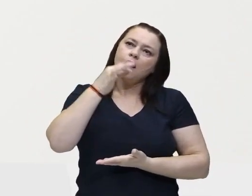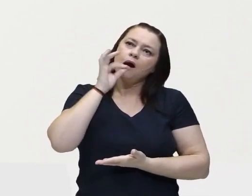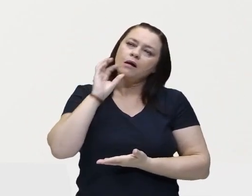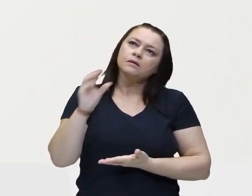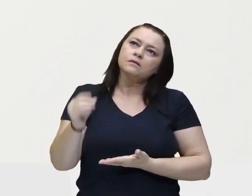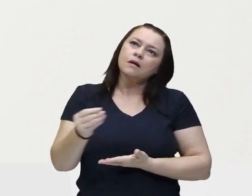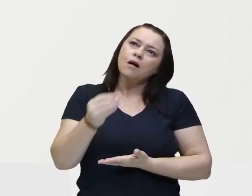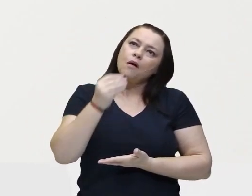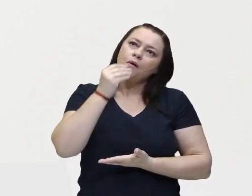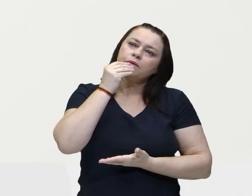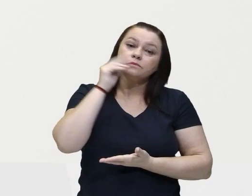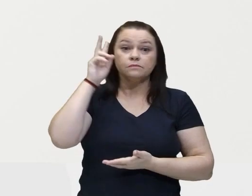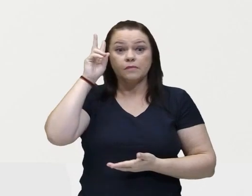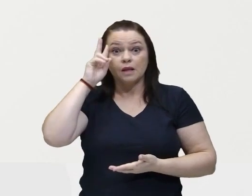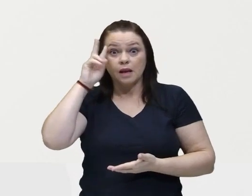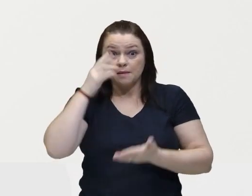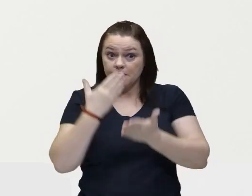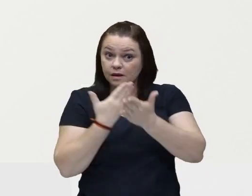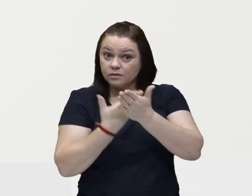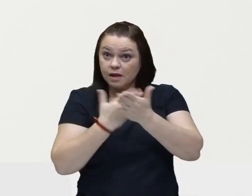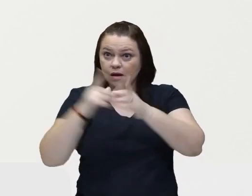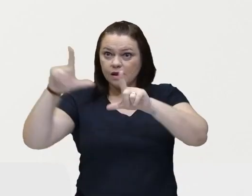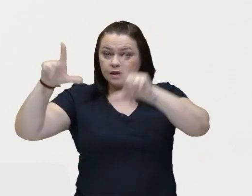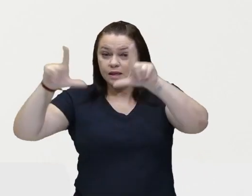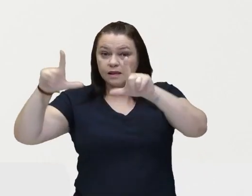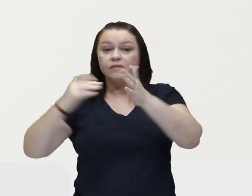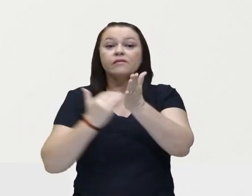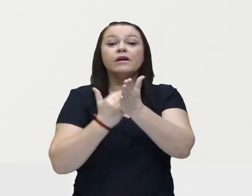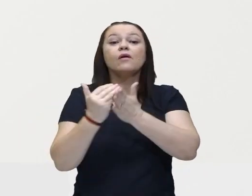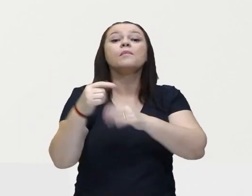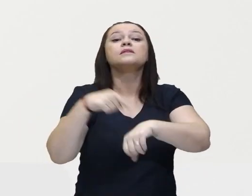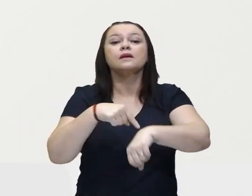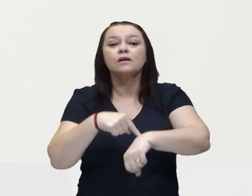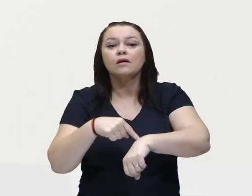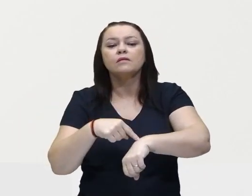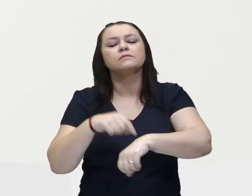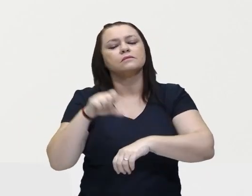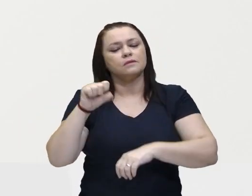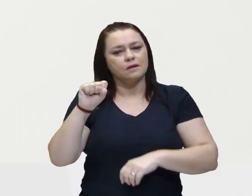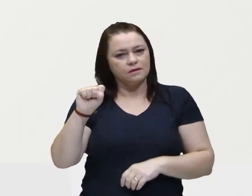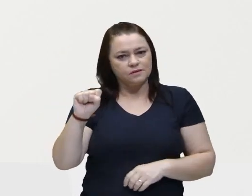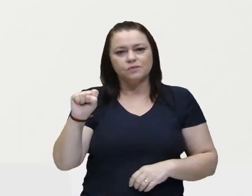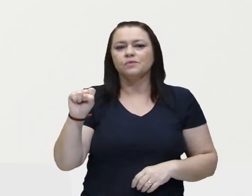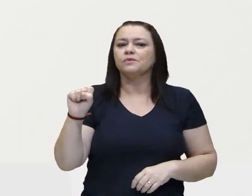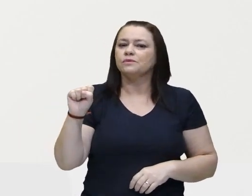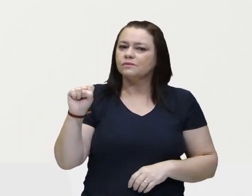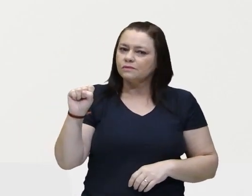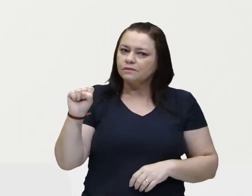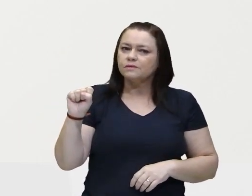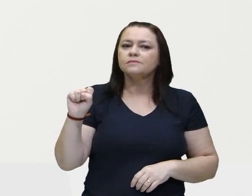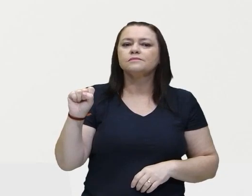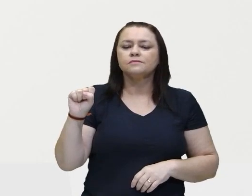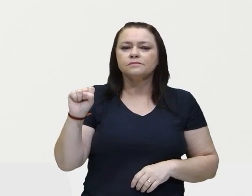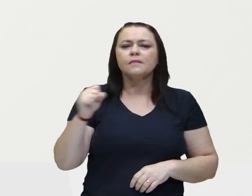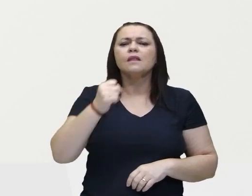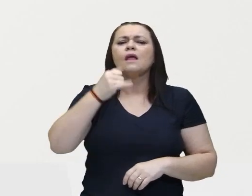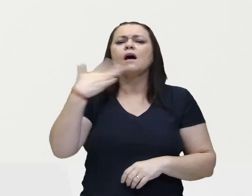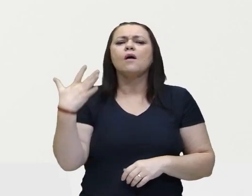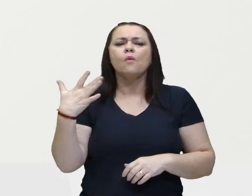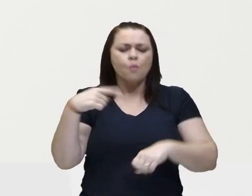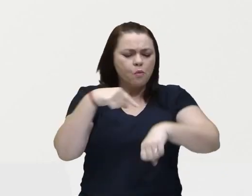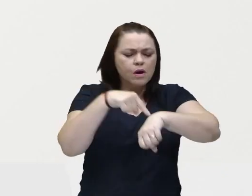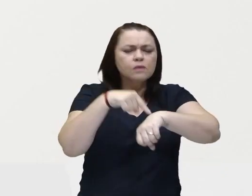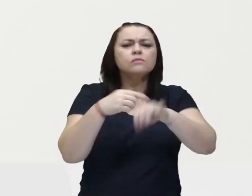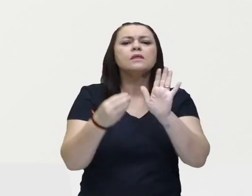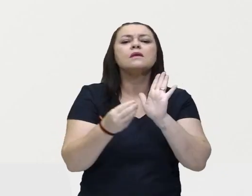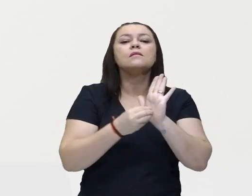que a aula dele, pelo que nós vimos na TV, vai começar a que hora? Às 8 horas. Quanto tempo ele ainda tem até